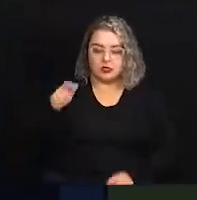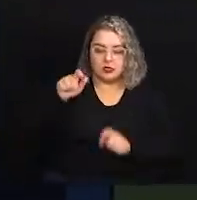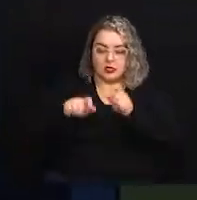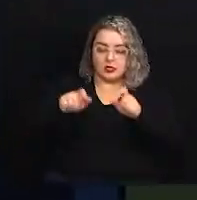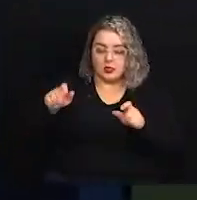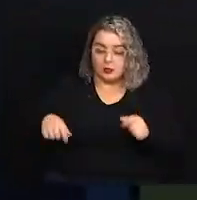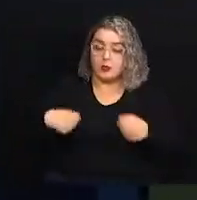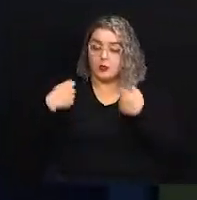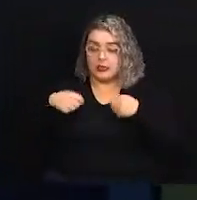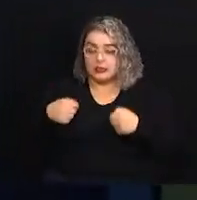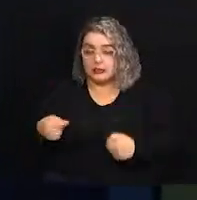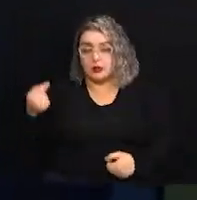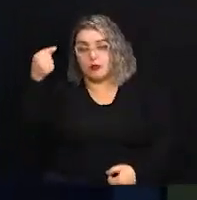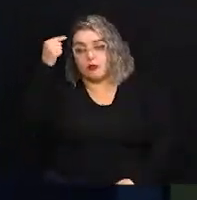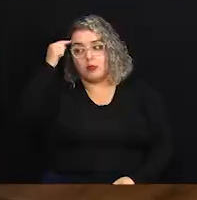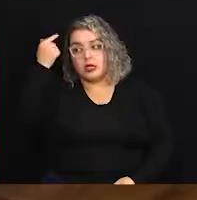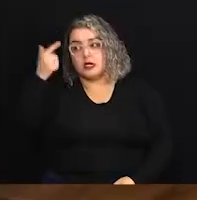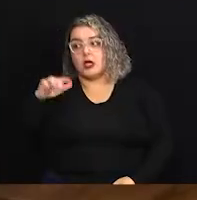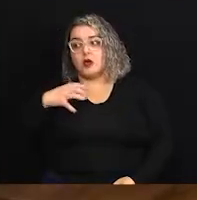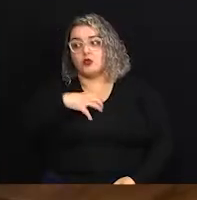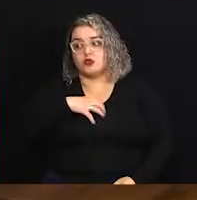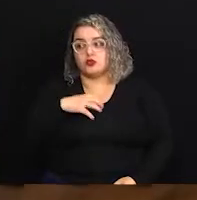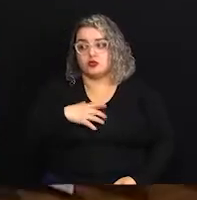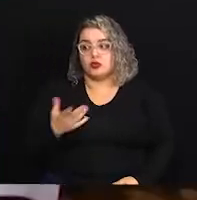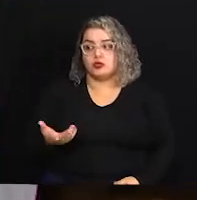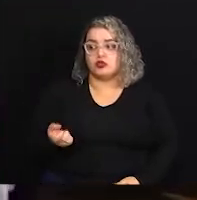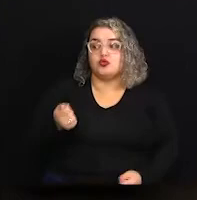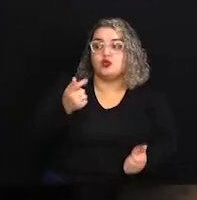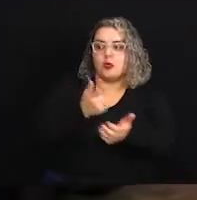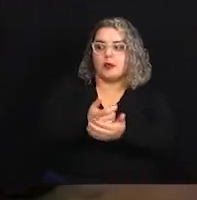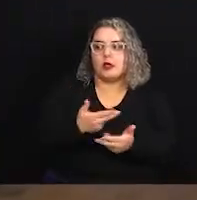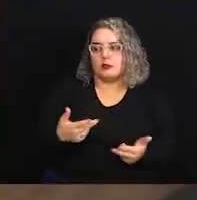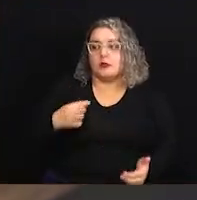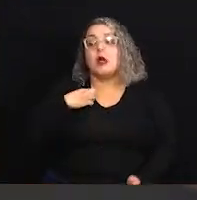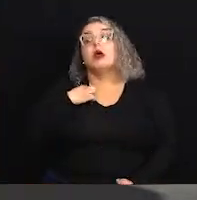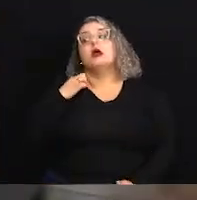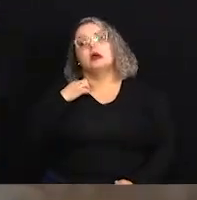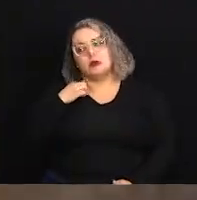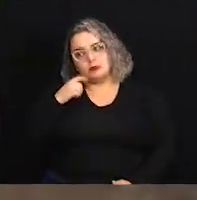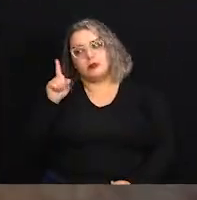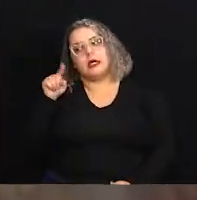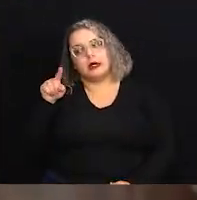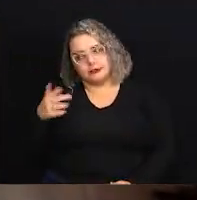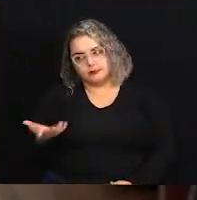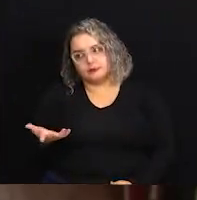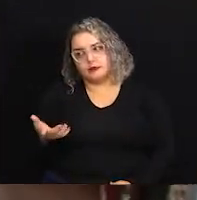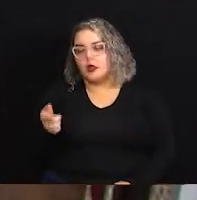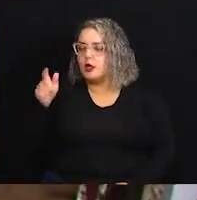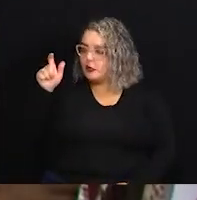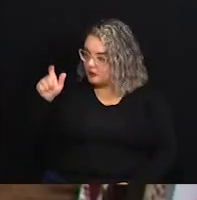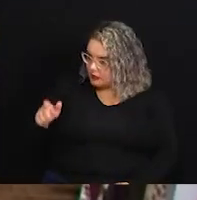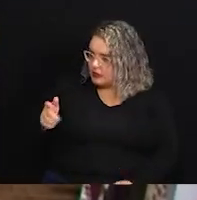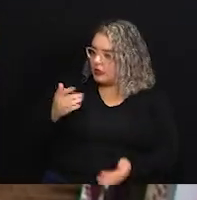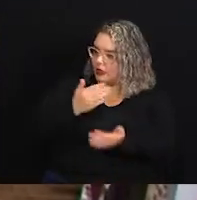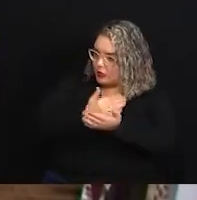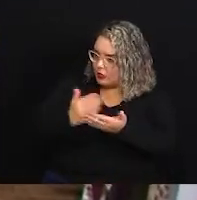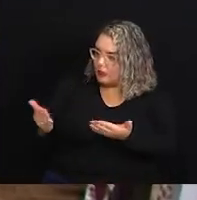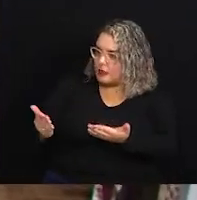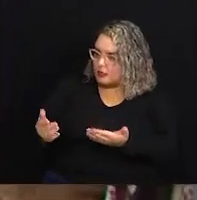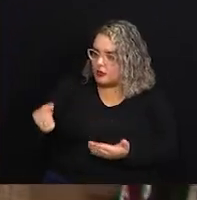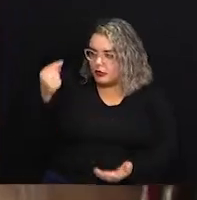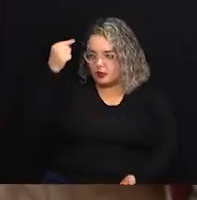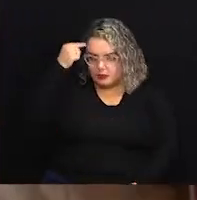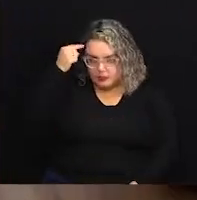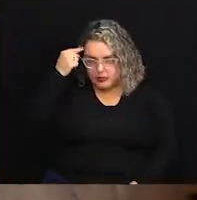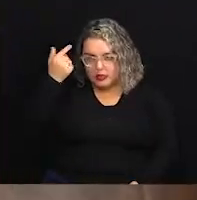as pessoas precisam repensar a sua forma de consumir. E roupa é uma delas. E você passou, então,